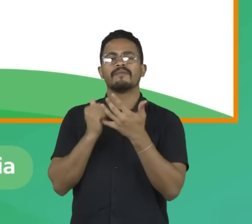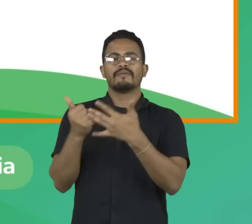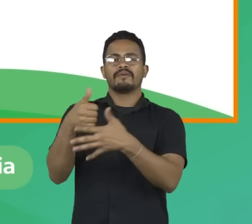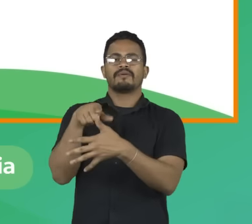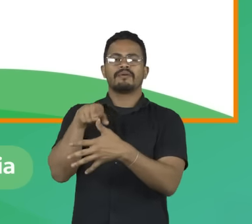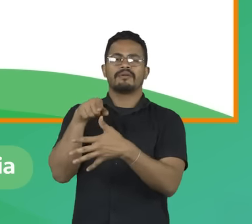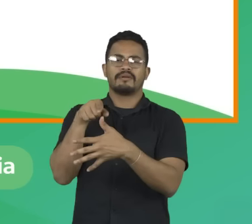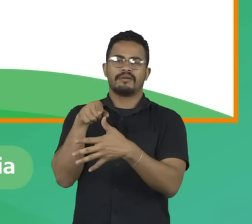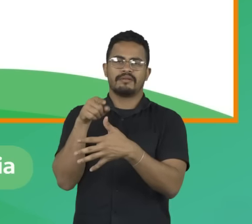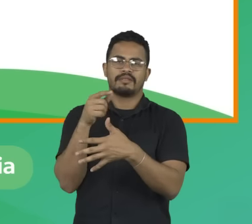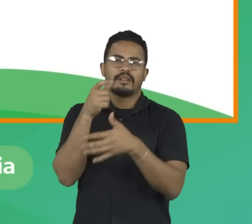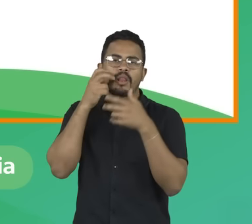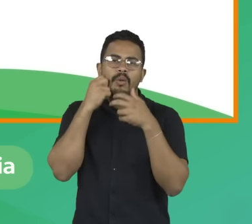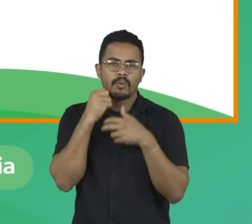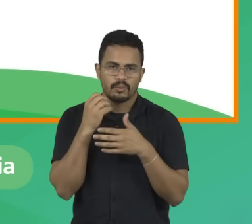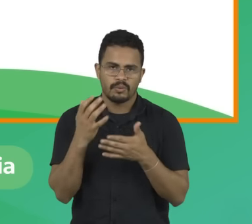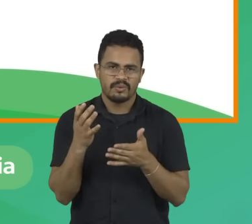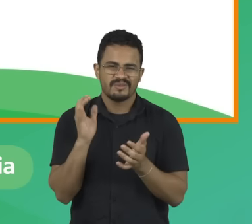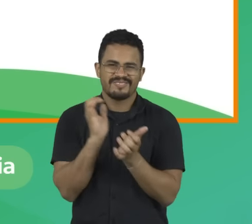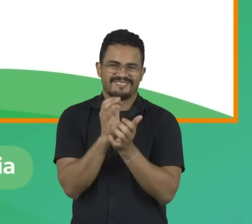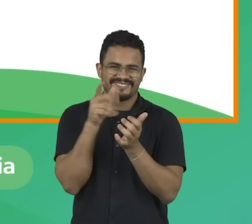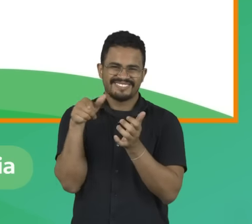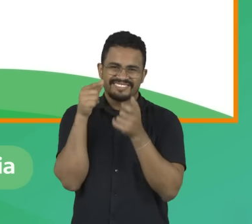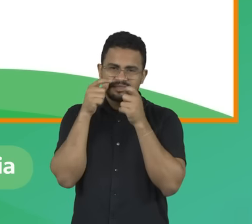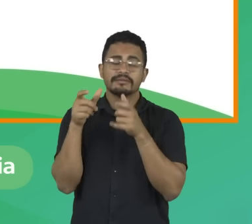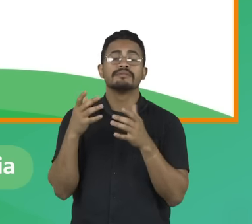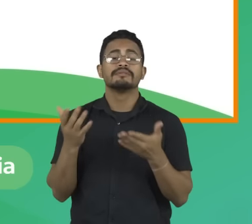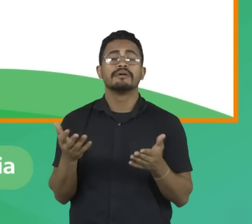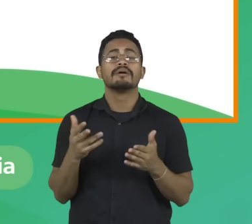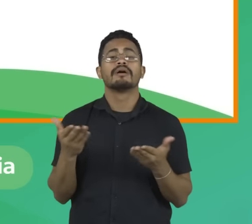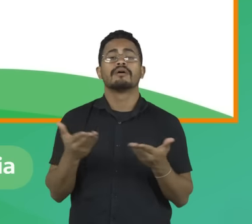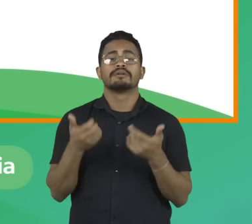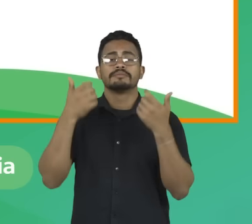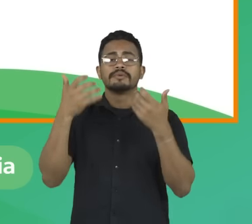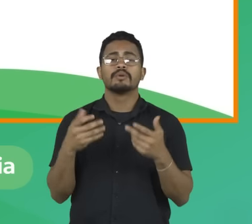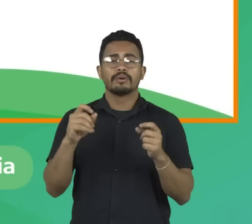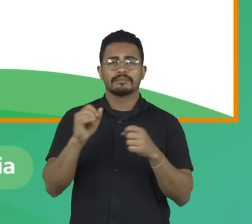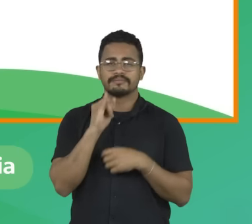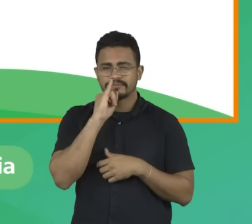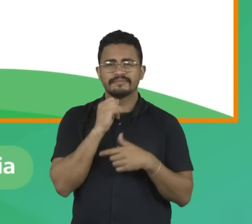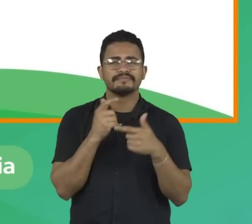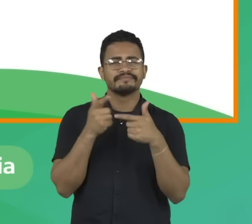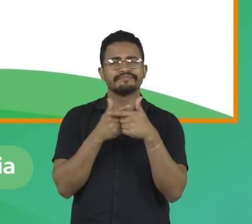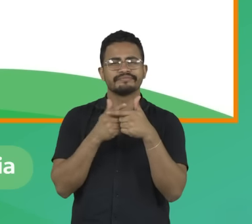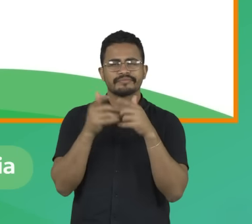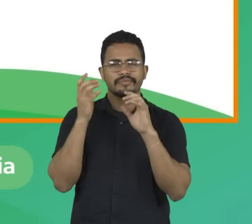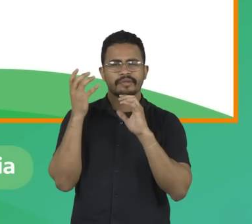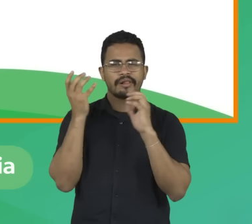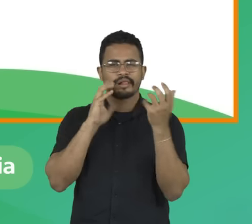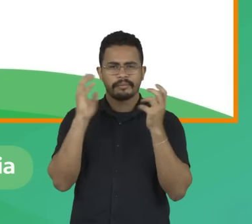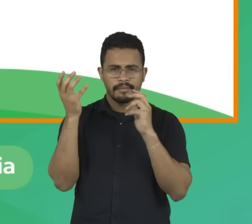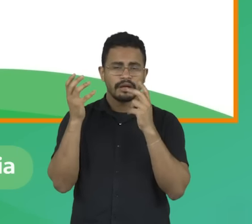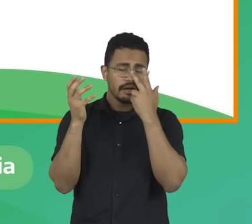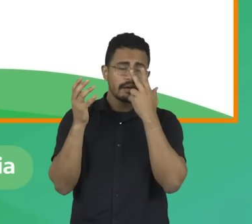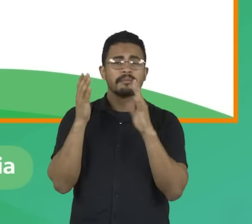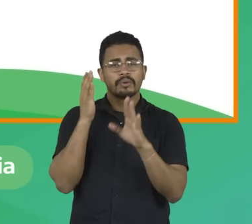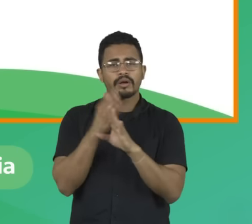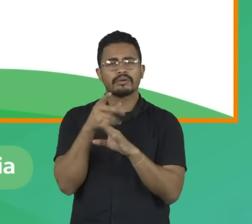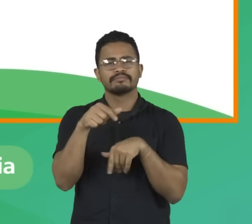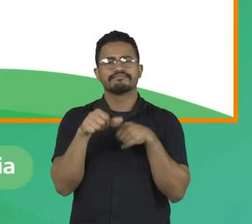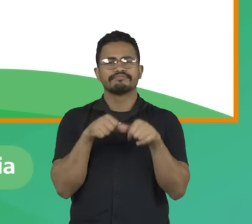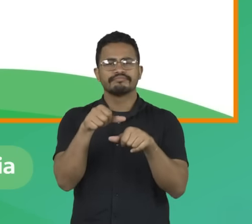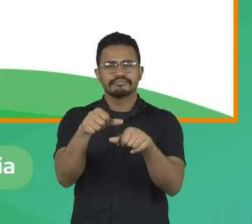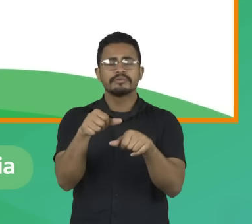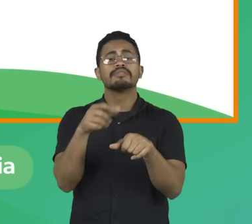interesse. E aí vem o ponto. Se a crise climática vem dessas alterações, e